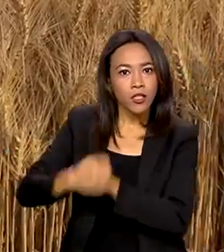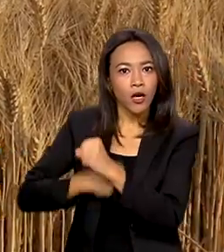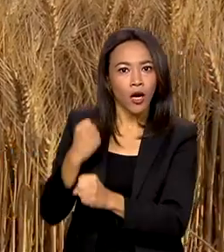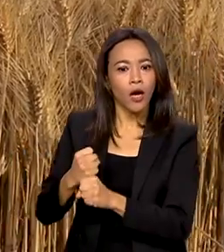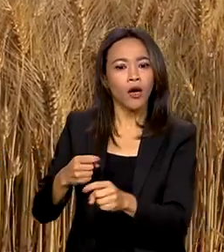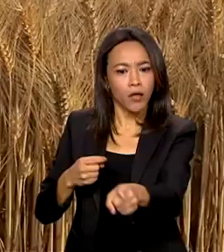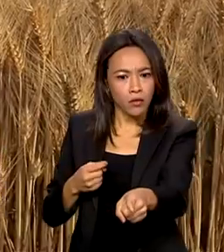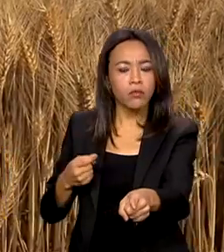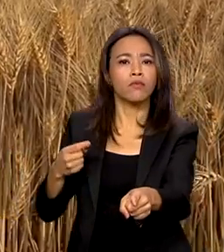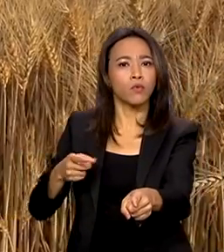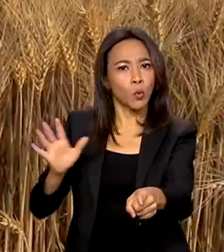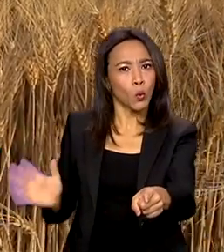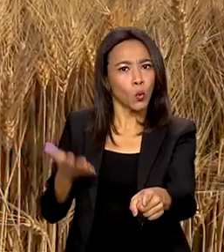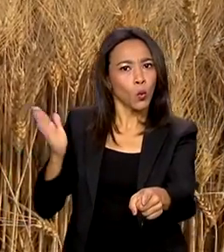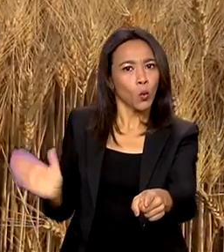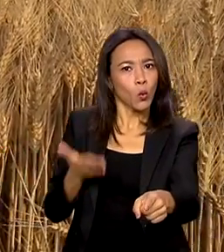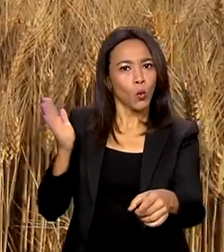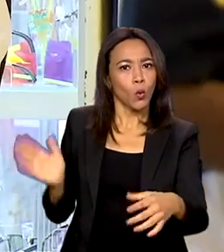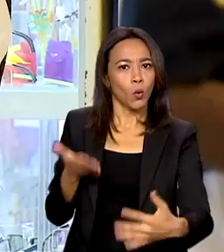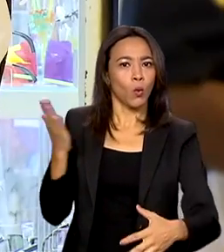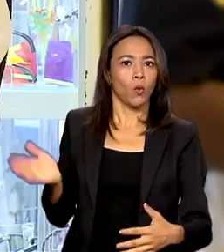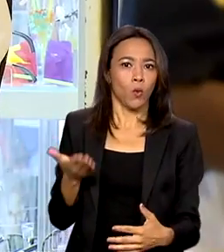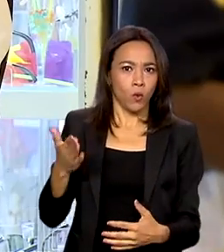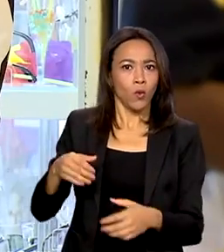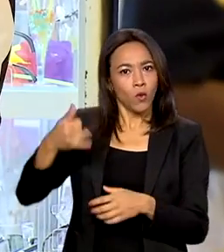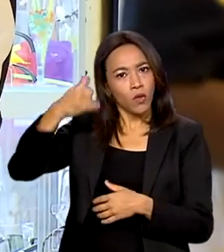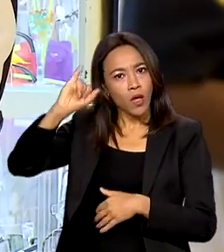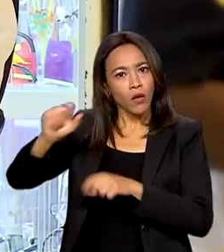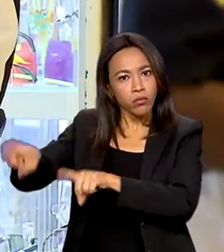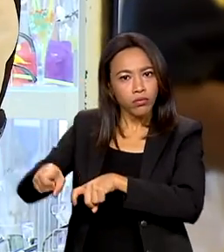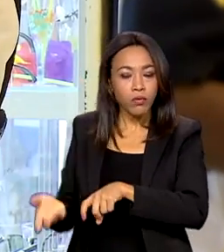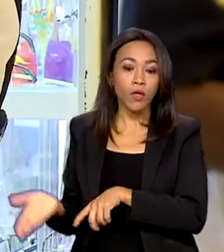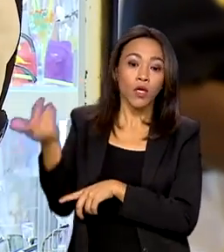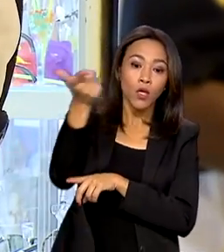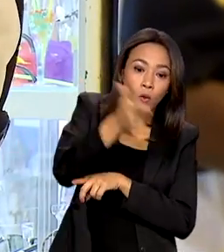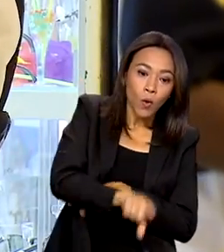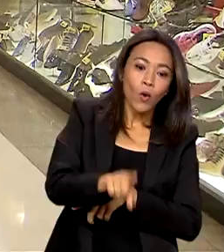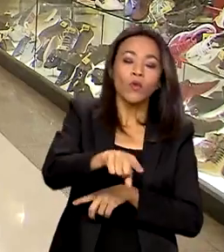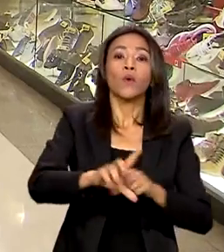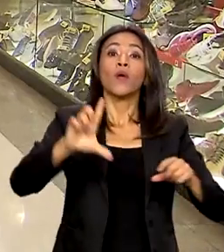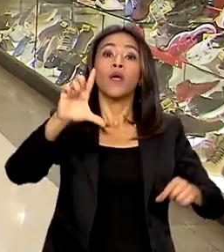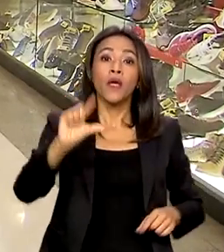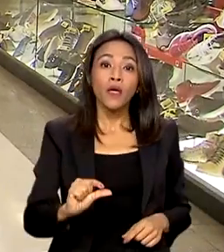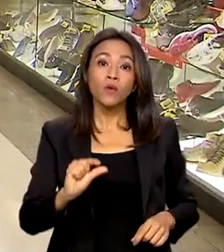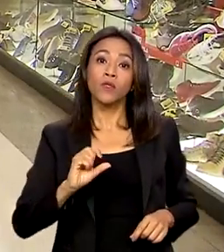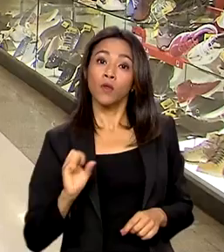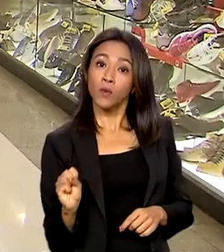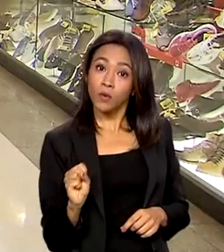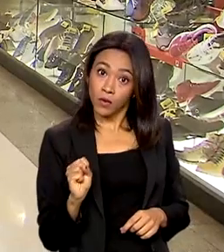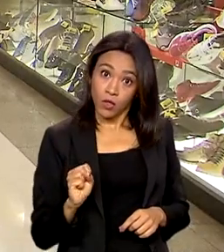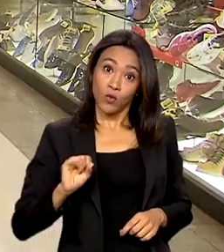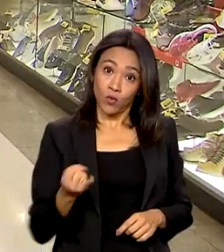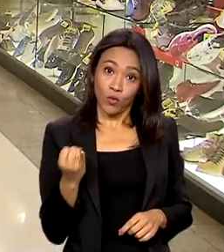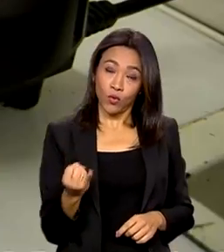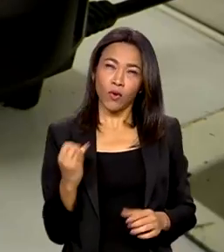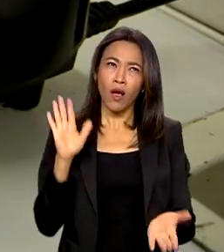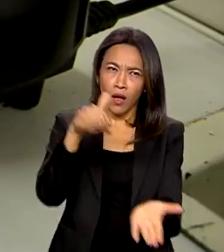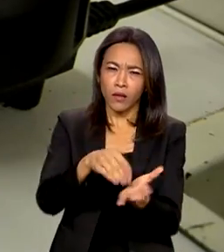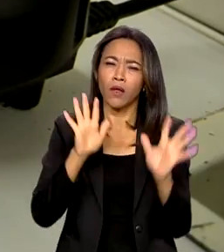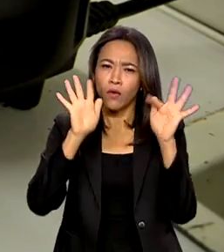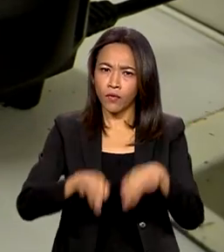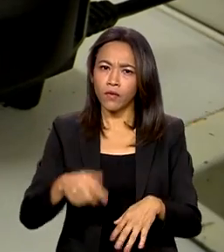ano baseado na produção Agropecuária e é a expectativa de redução dos juros até o fim de 2023